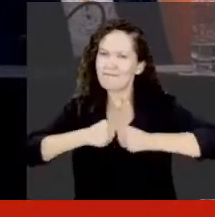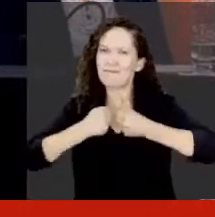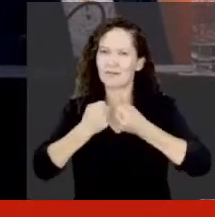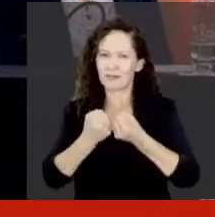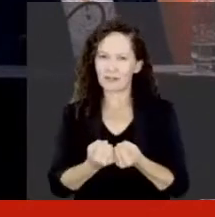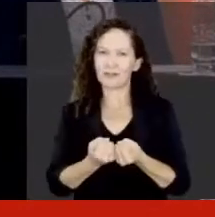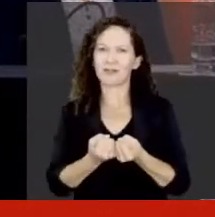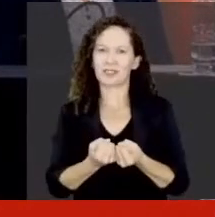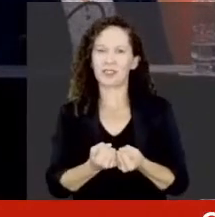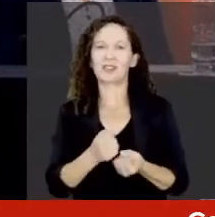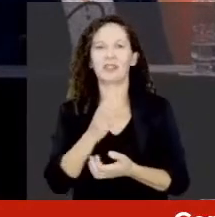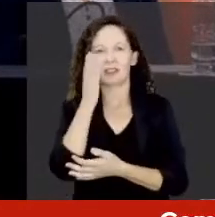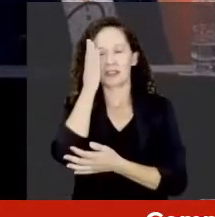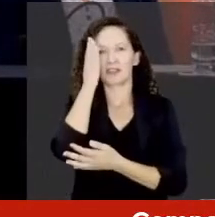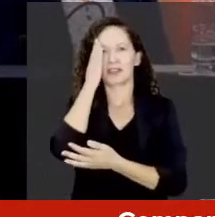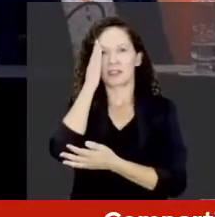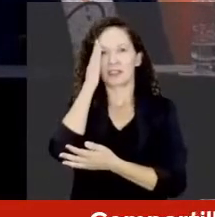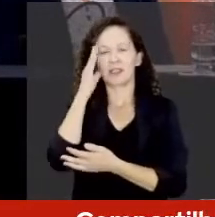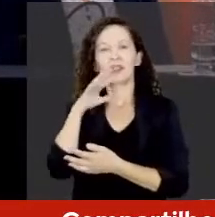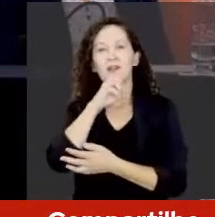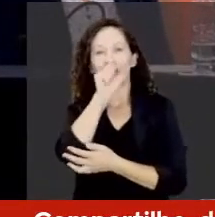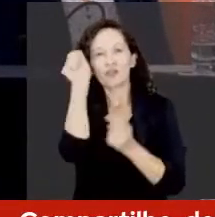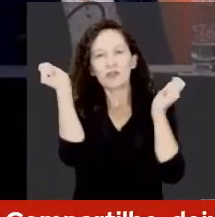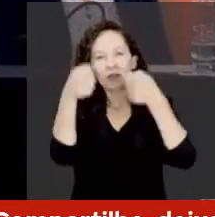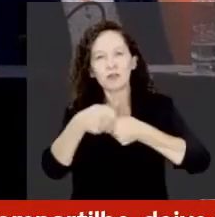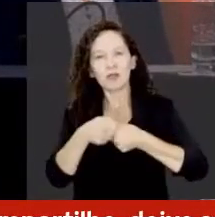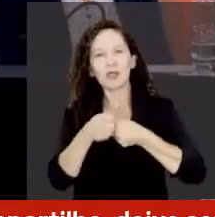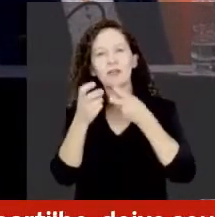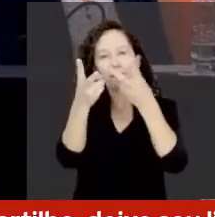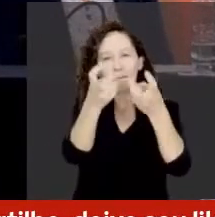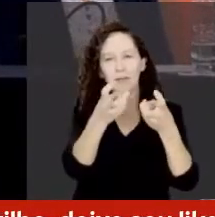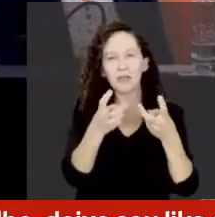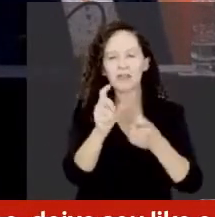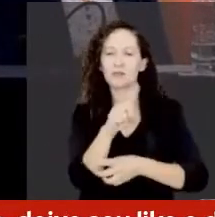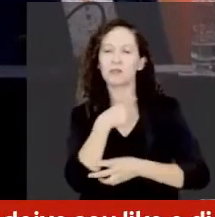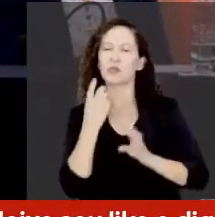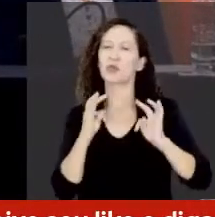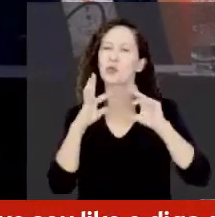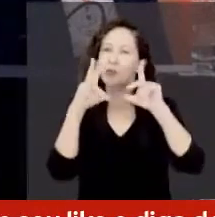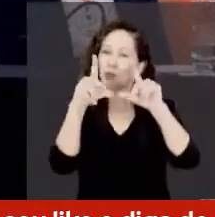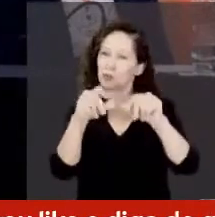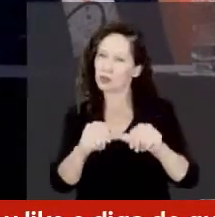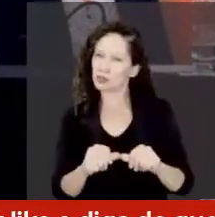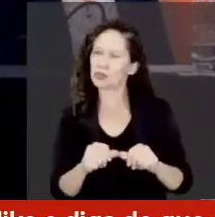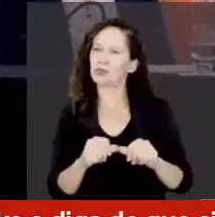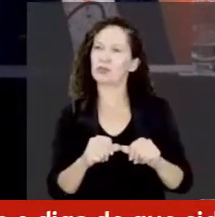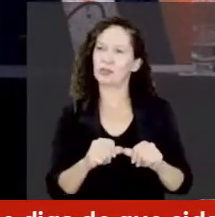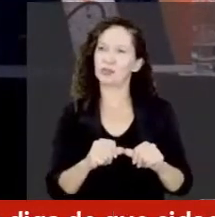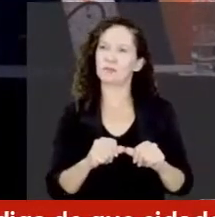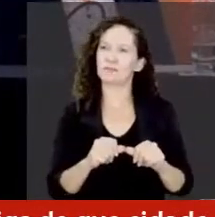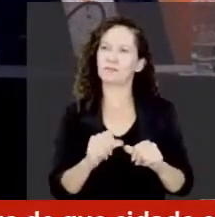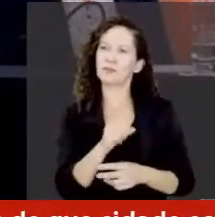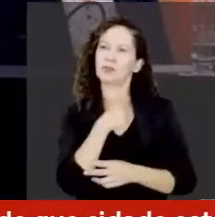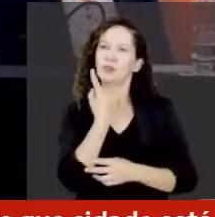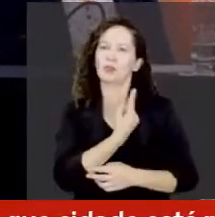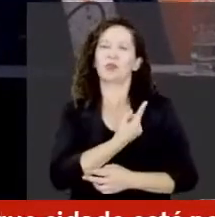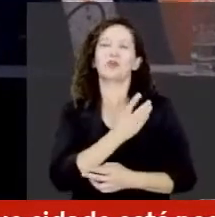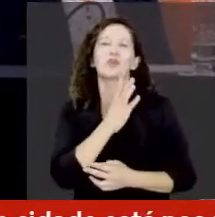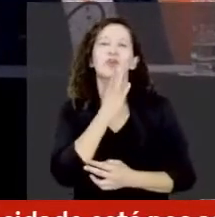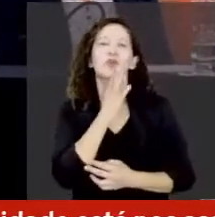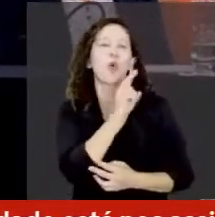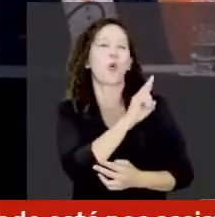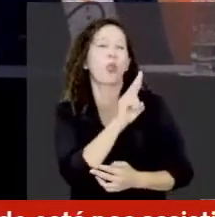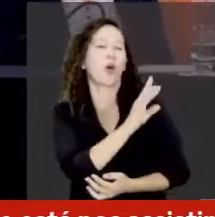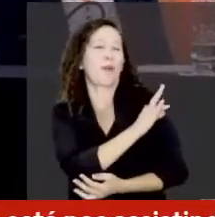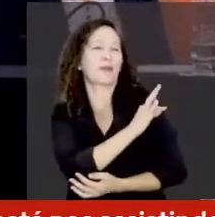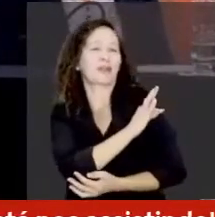É só pegar a Constituição, pegar a Bíblia, e pegar, sabe, a Declaração Universal dos Direitos